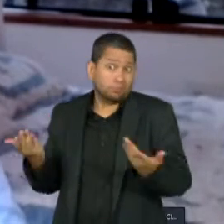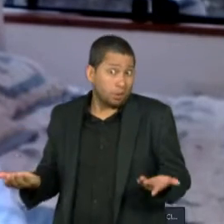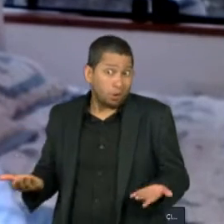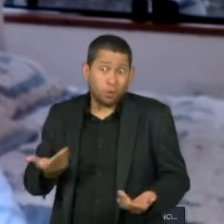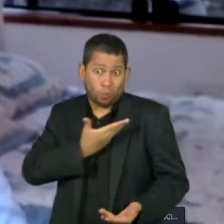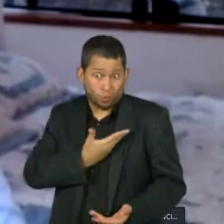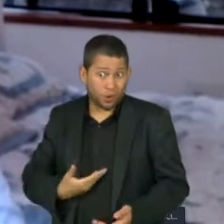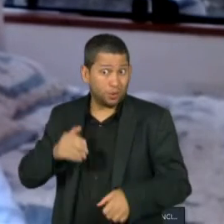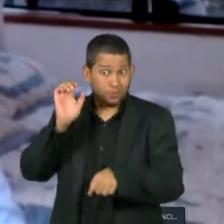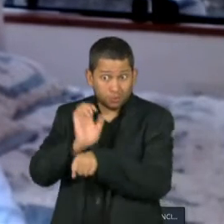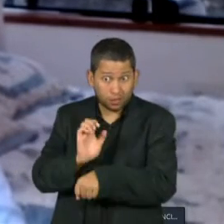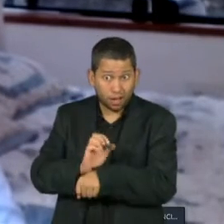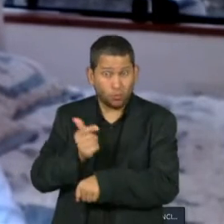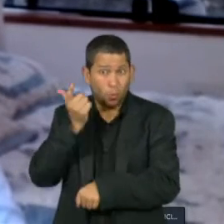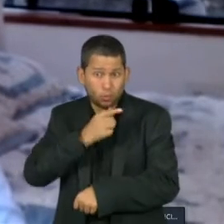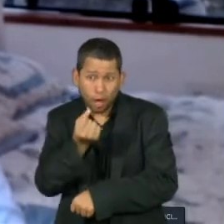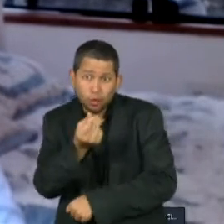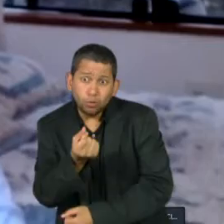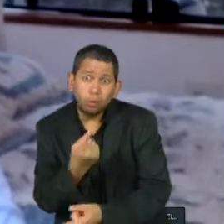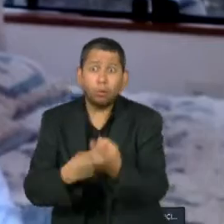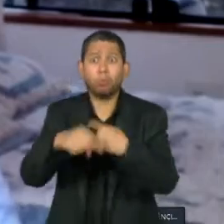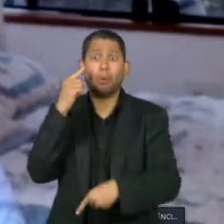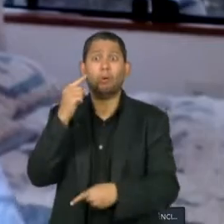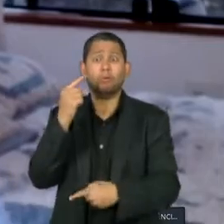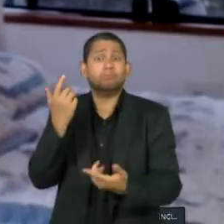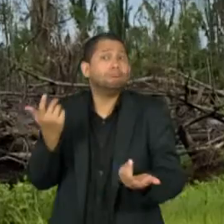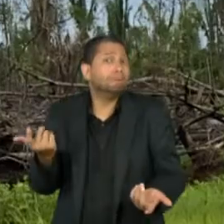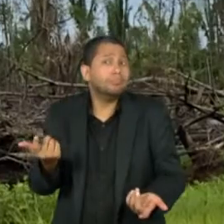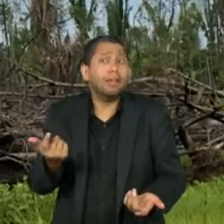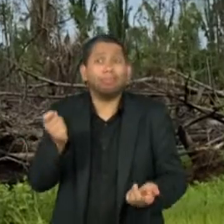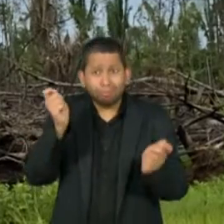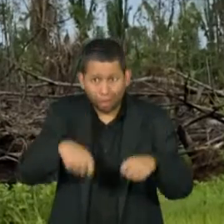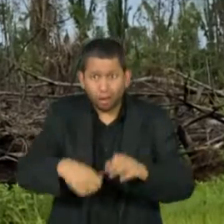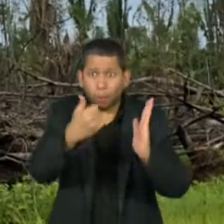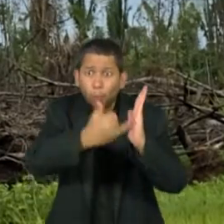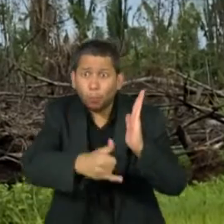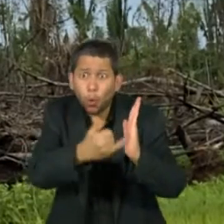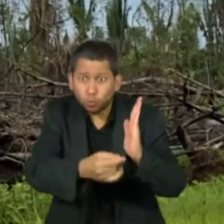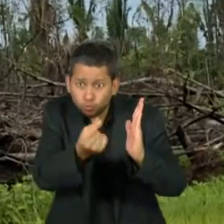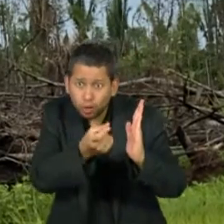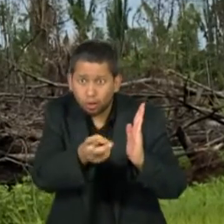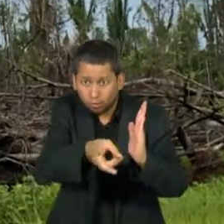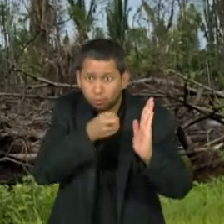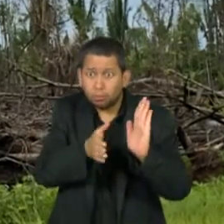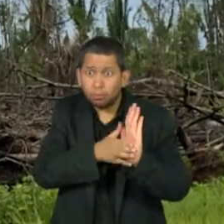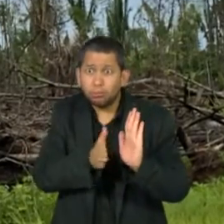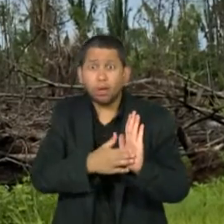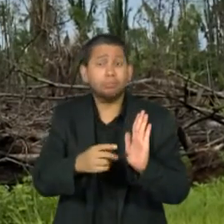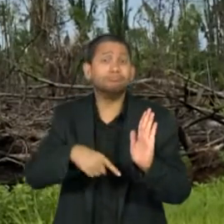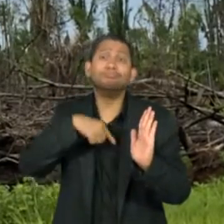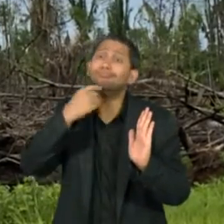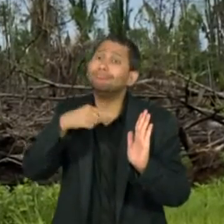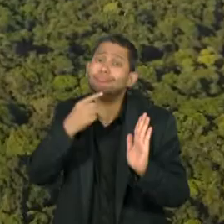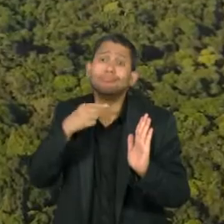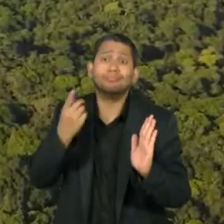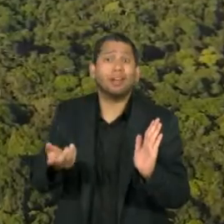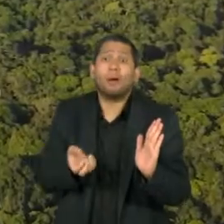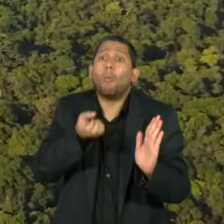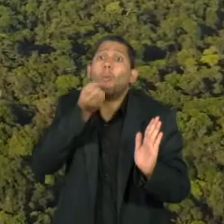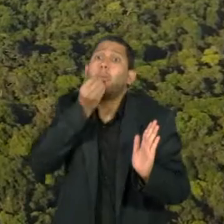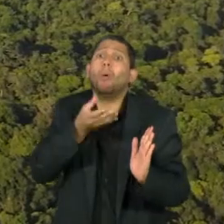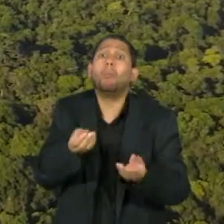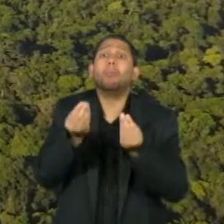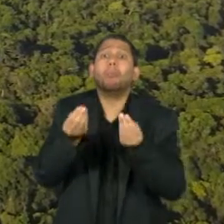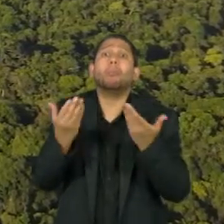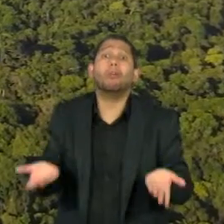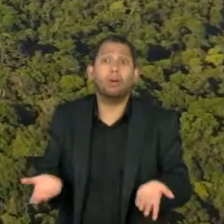exemplo, conseguem extrair algum tributo das atividades que ocorrem e que se beneficiam desse desmatamento, porque